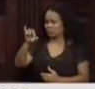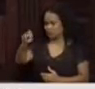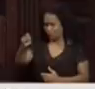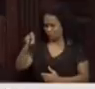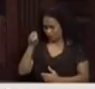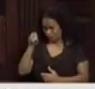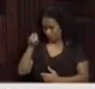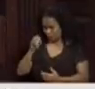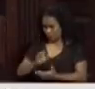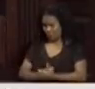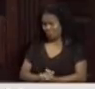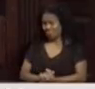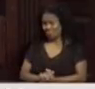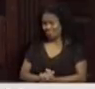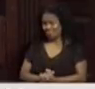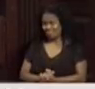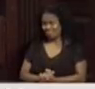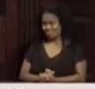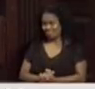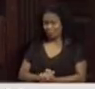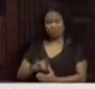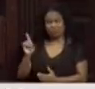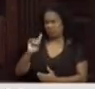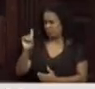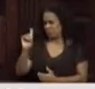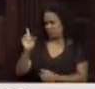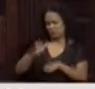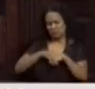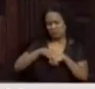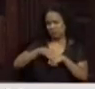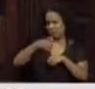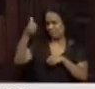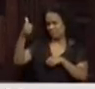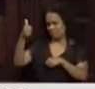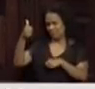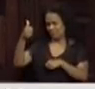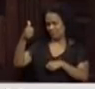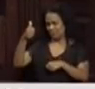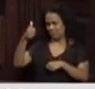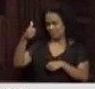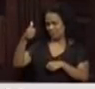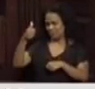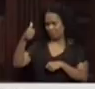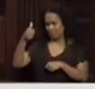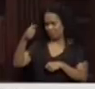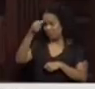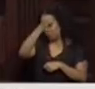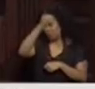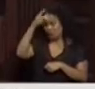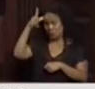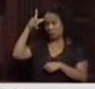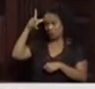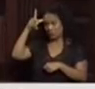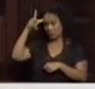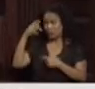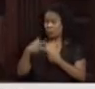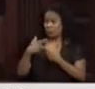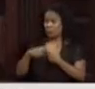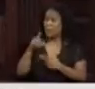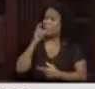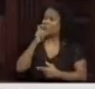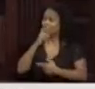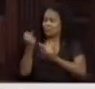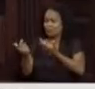O Freixo não seria melhor do que o Crivella, porque é tão mentiroso